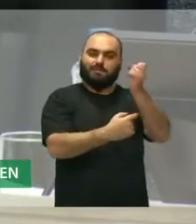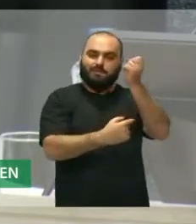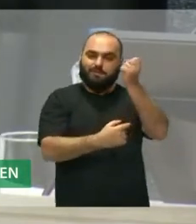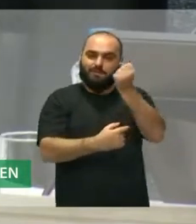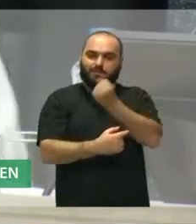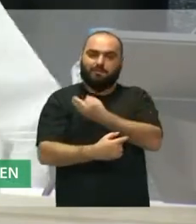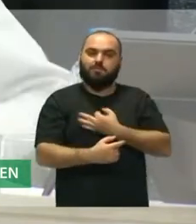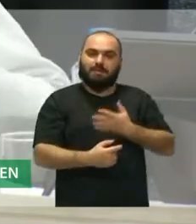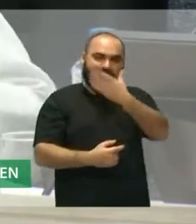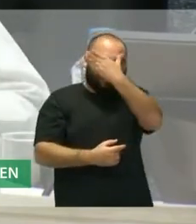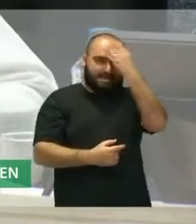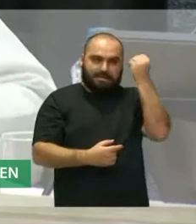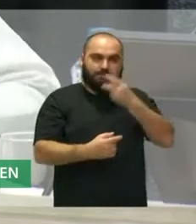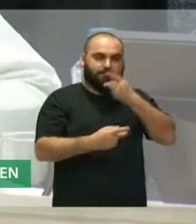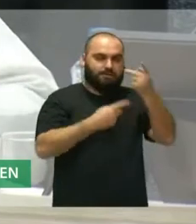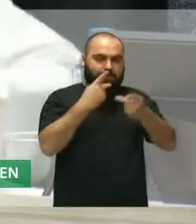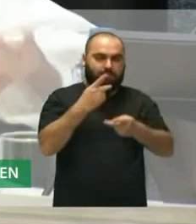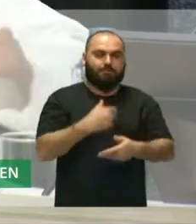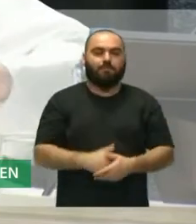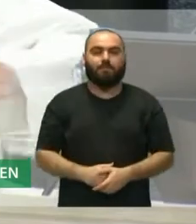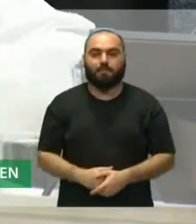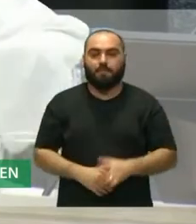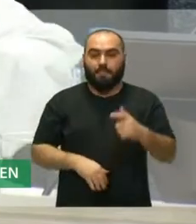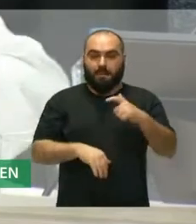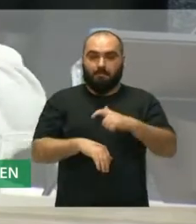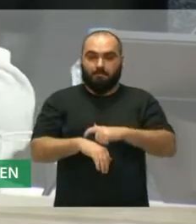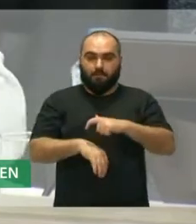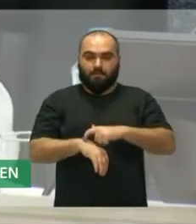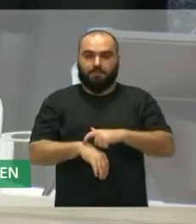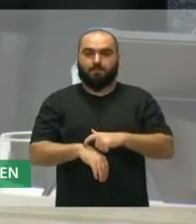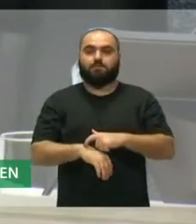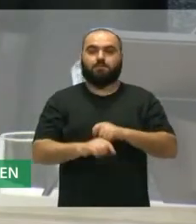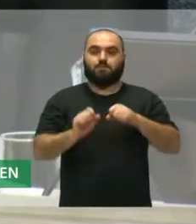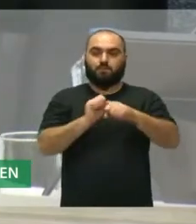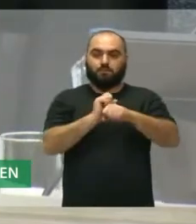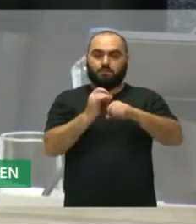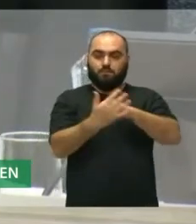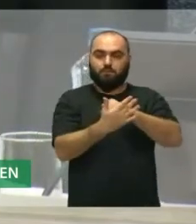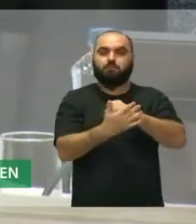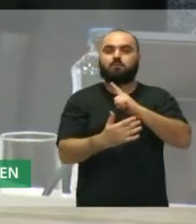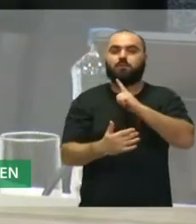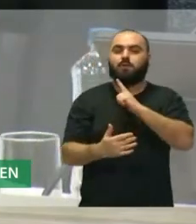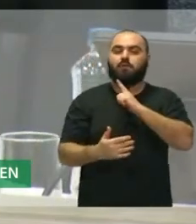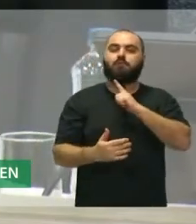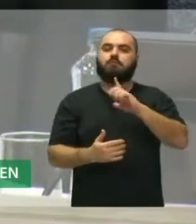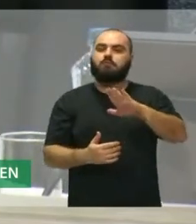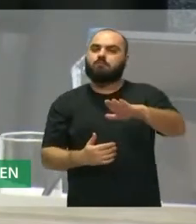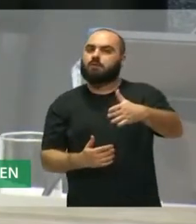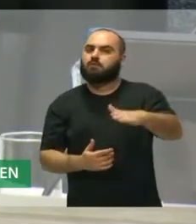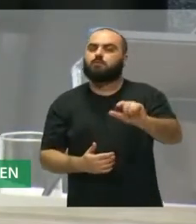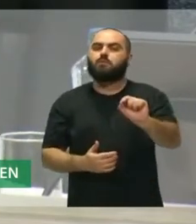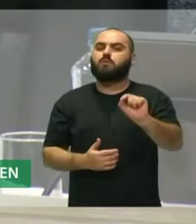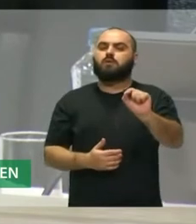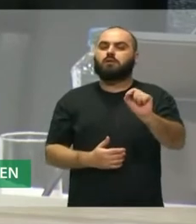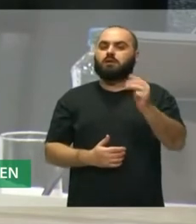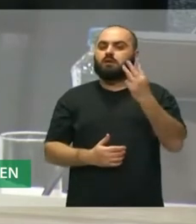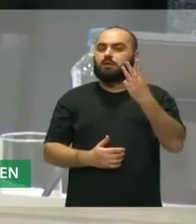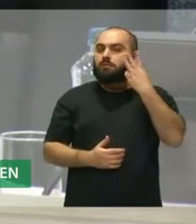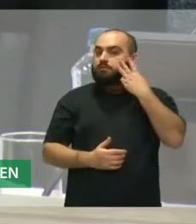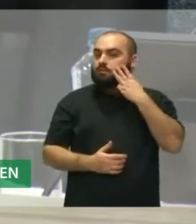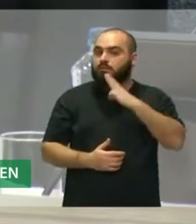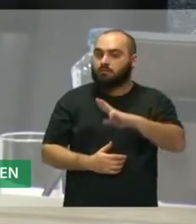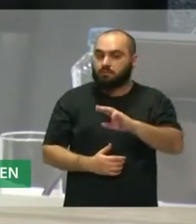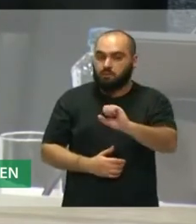falar. Durante o período de pandemia, nós recebemos, em média, 3 milhões